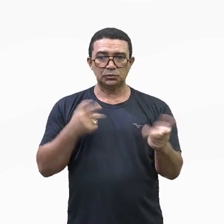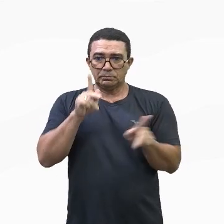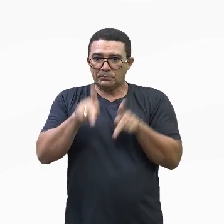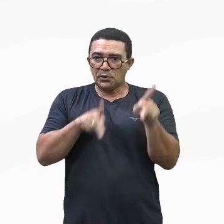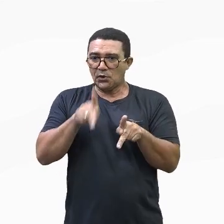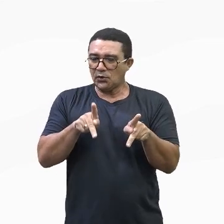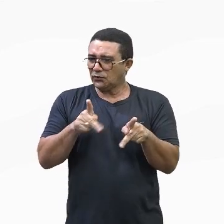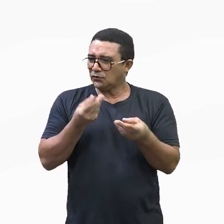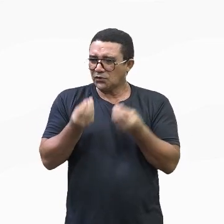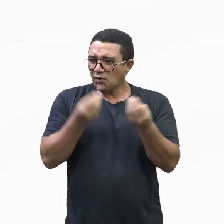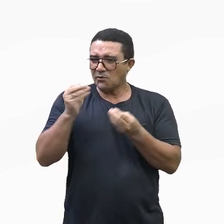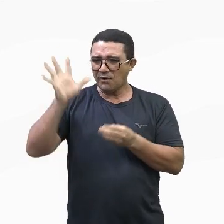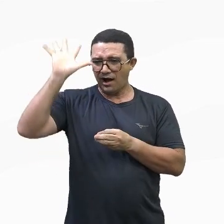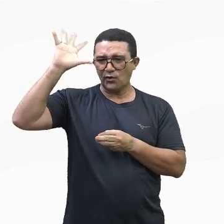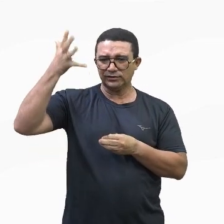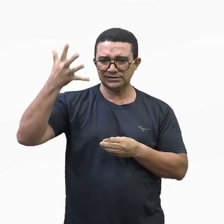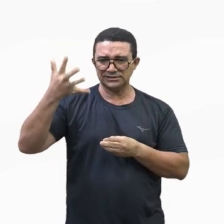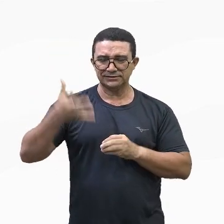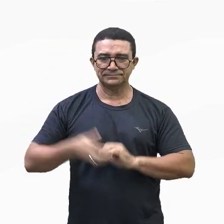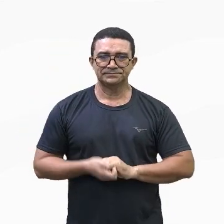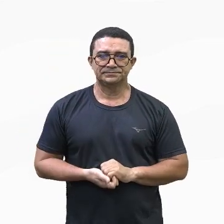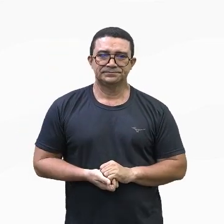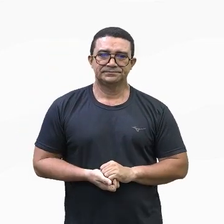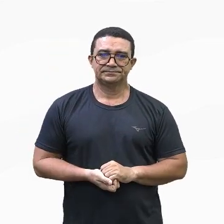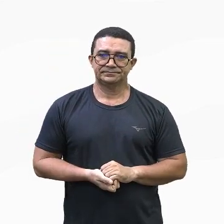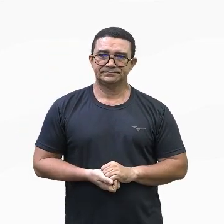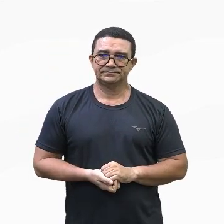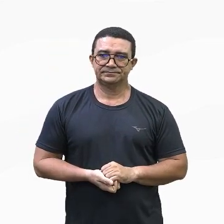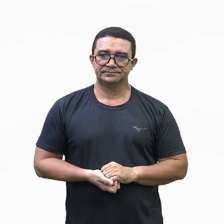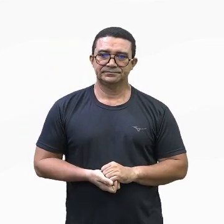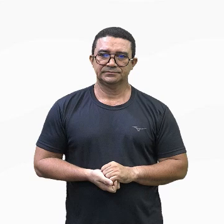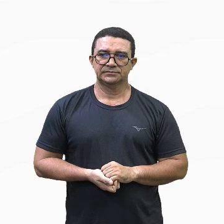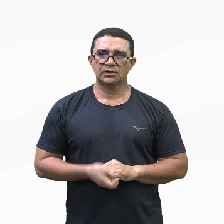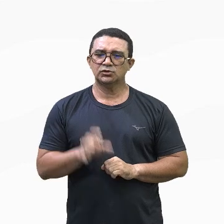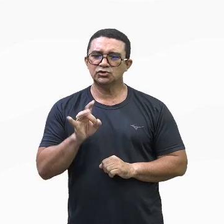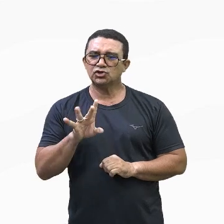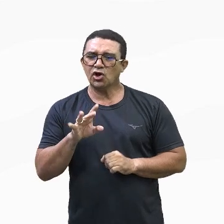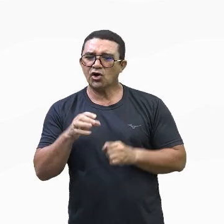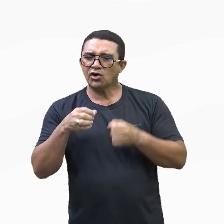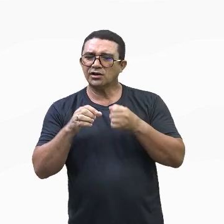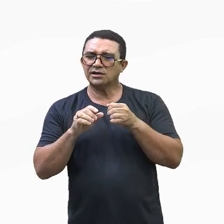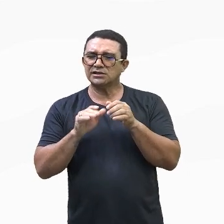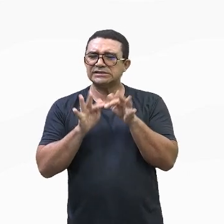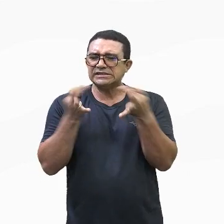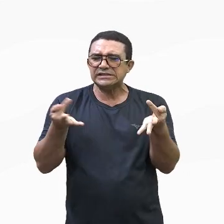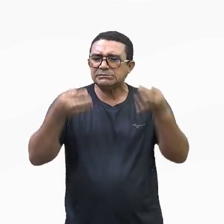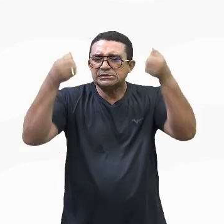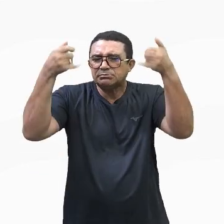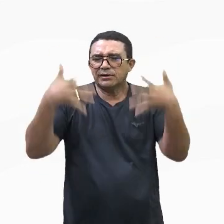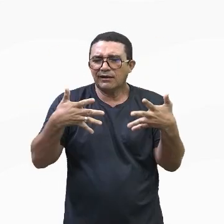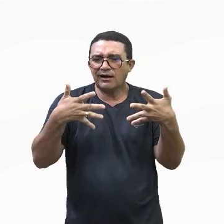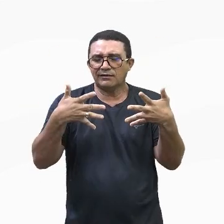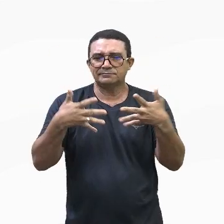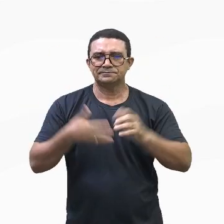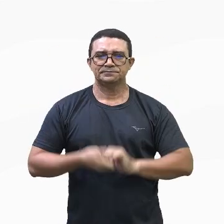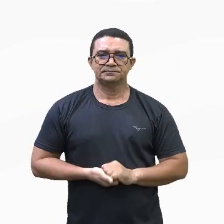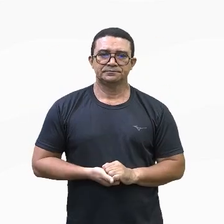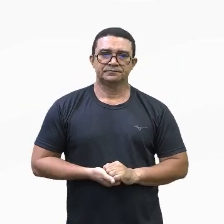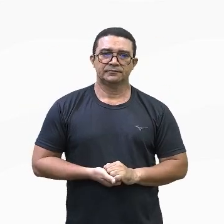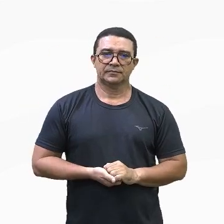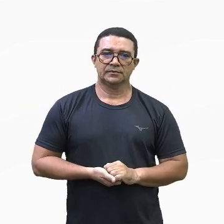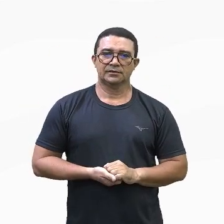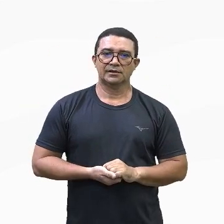povo, entre os grupos étnicos? Aqui é uma pincelada, tá, pessoal? É só para a gente dar uma mergulhadinha na história.